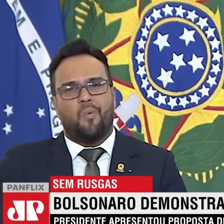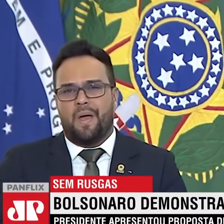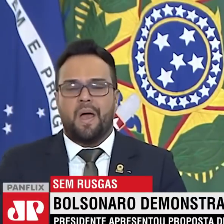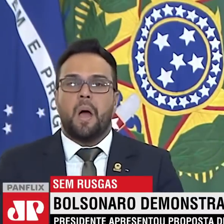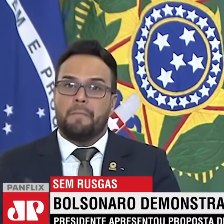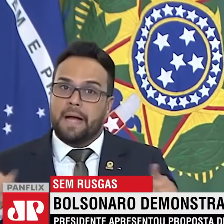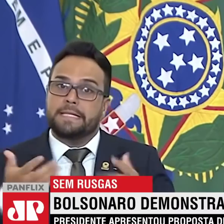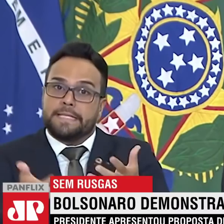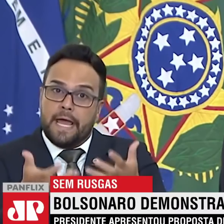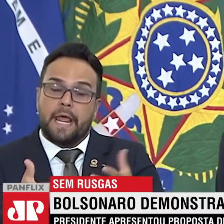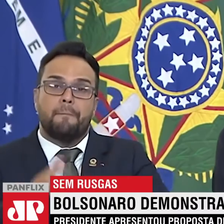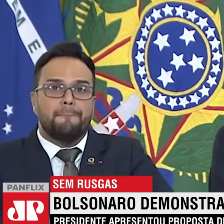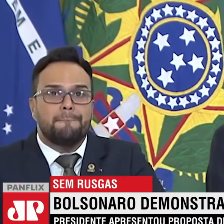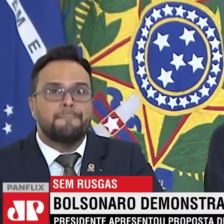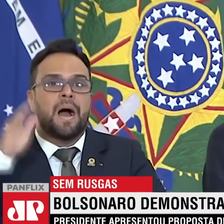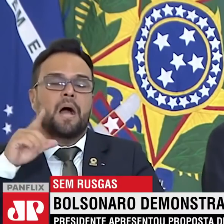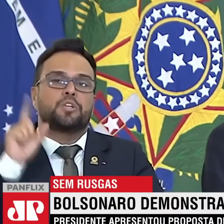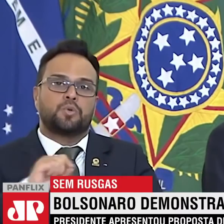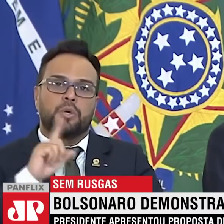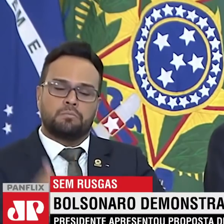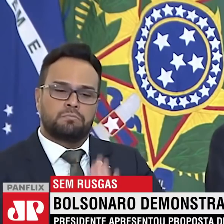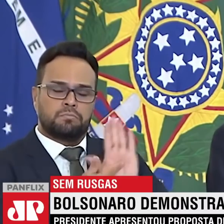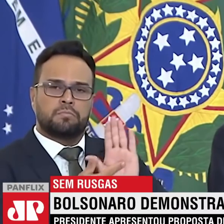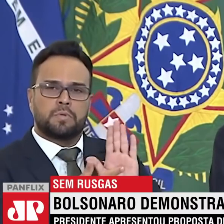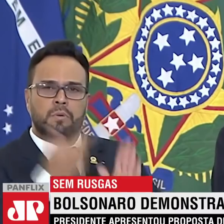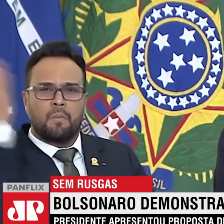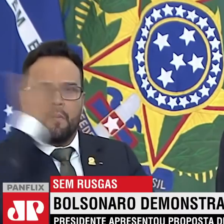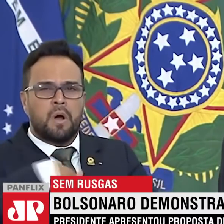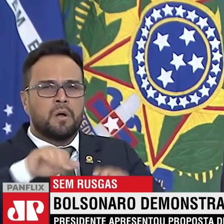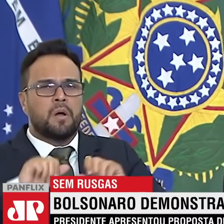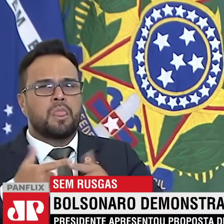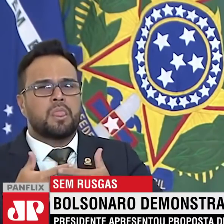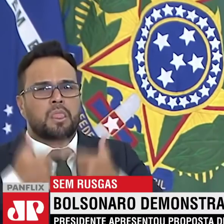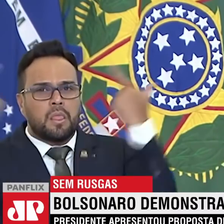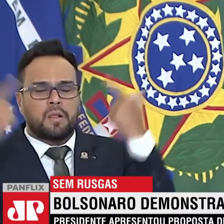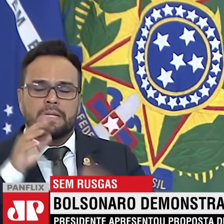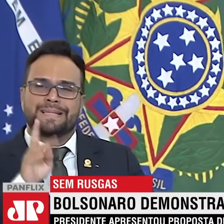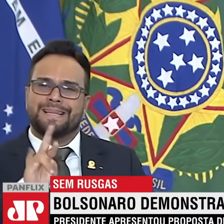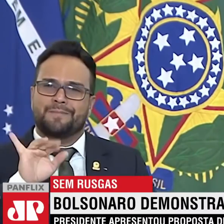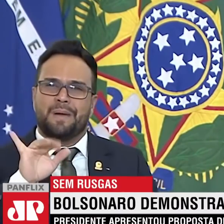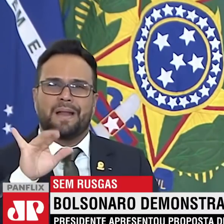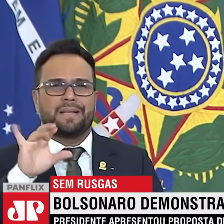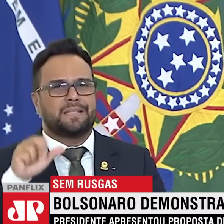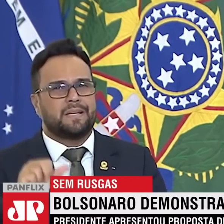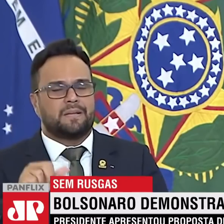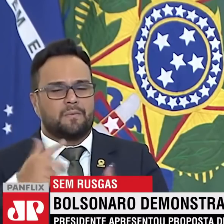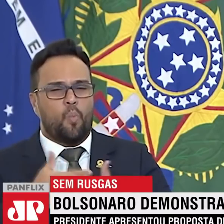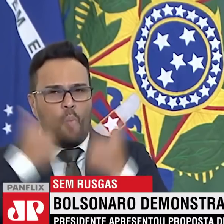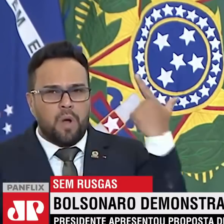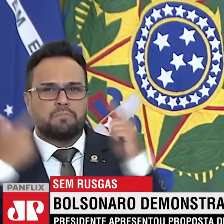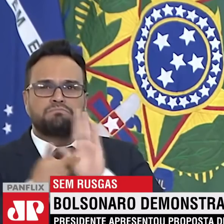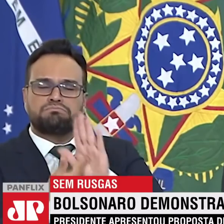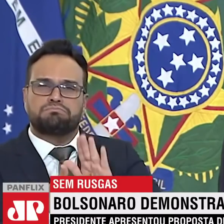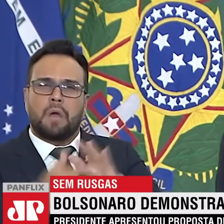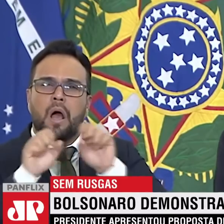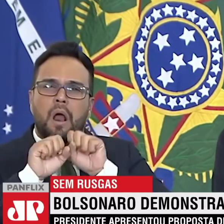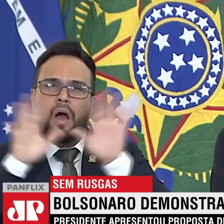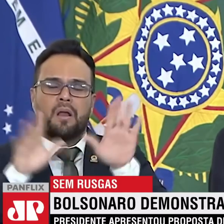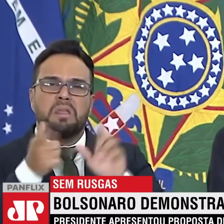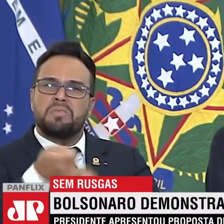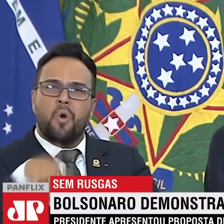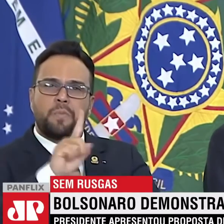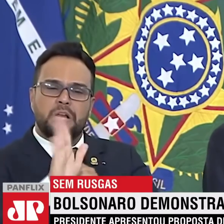mais ela possa nos dar transparência e também previsibilidade. Não precisamos